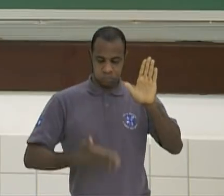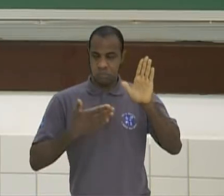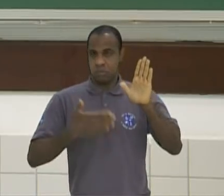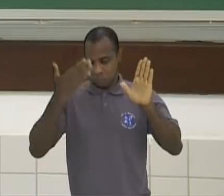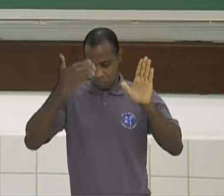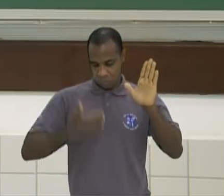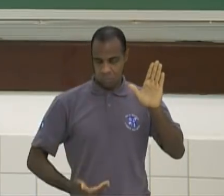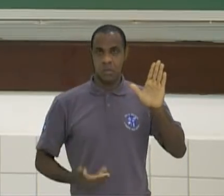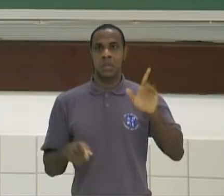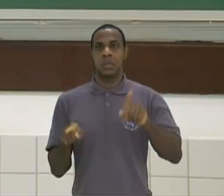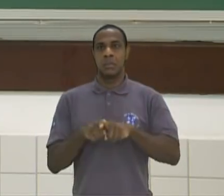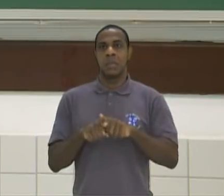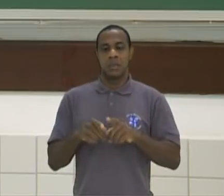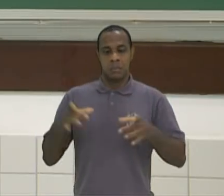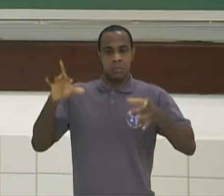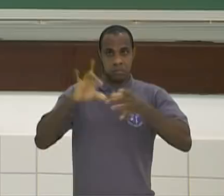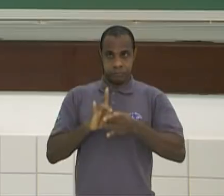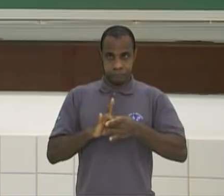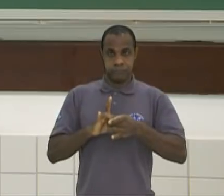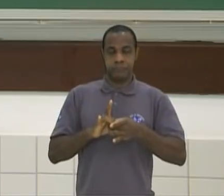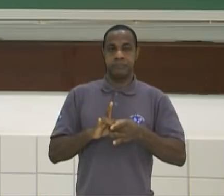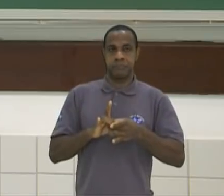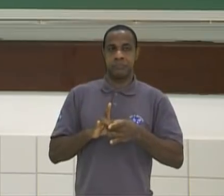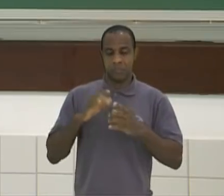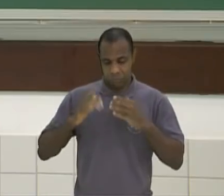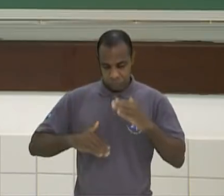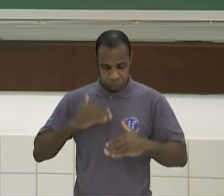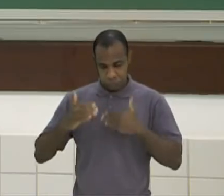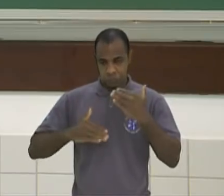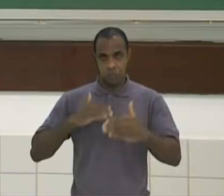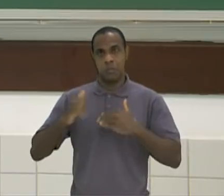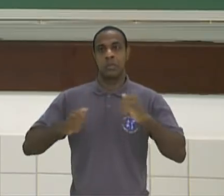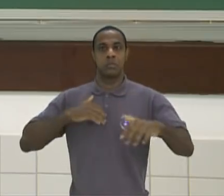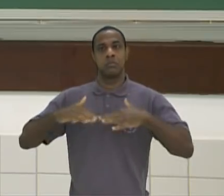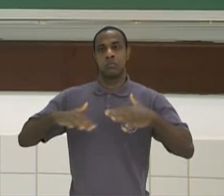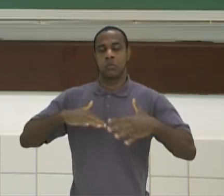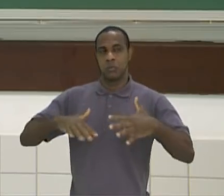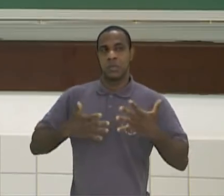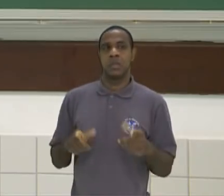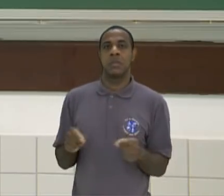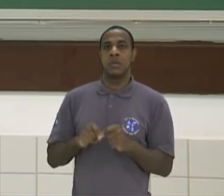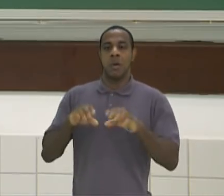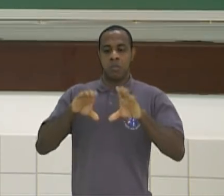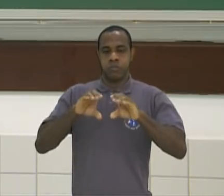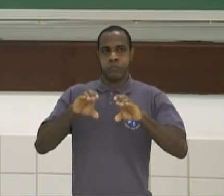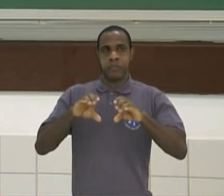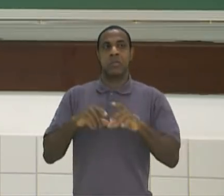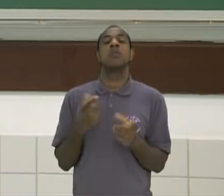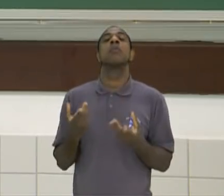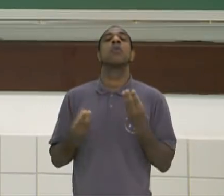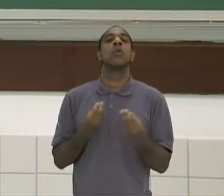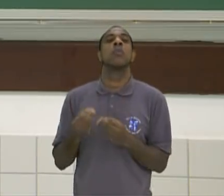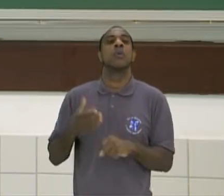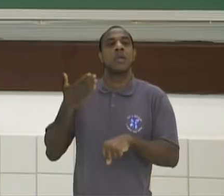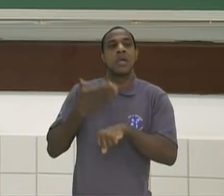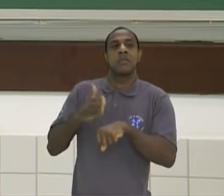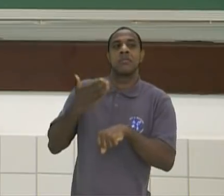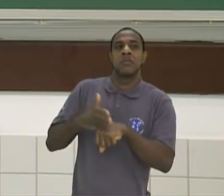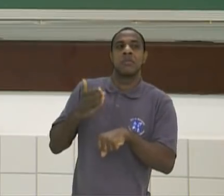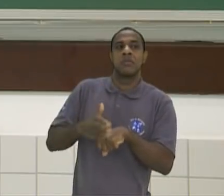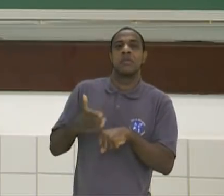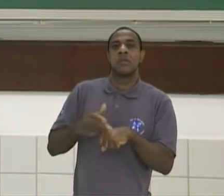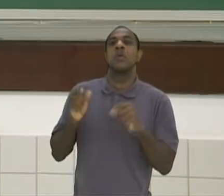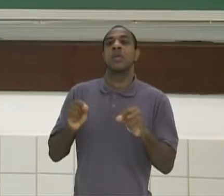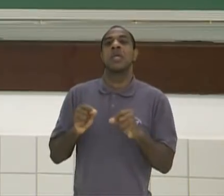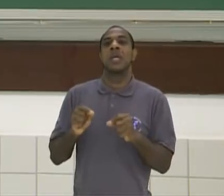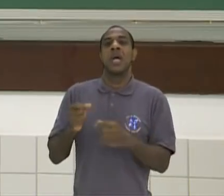em conjunto, desenvolvendo esses grandes músculos musculares, esses feixes musculares, através de exercícios de alongamento,